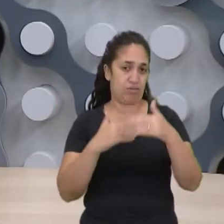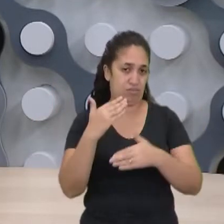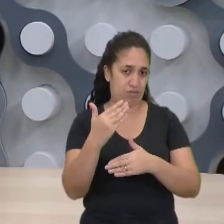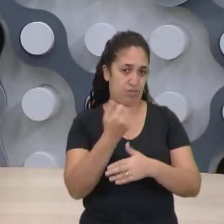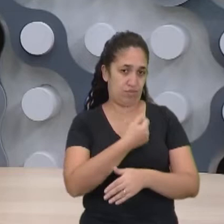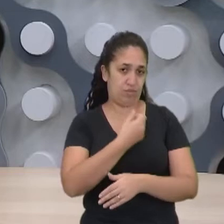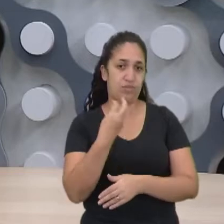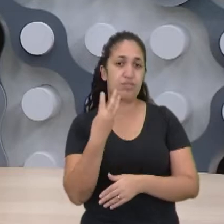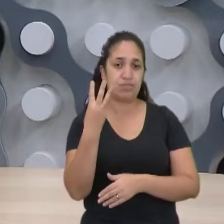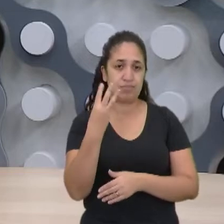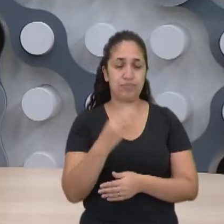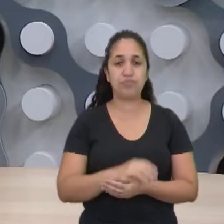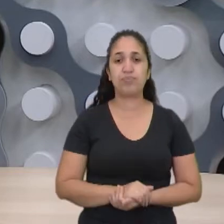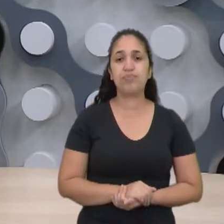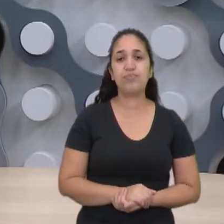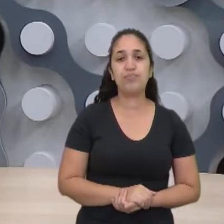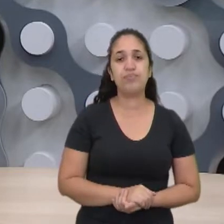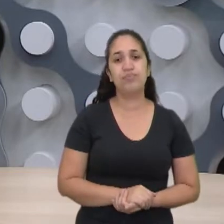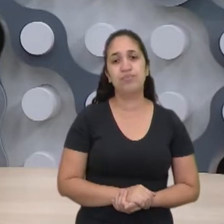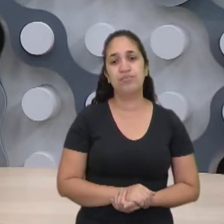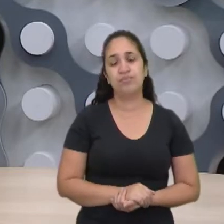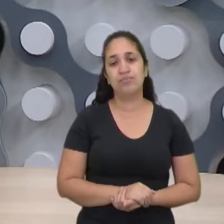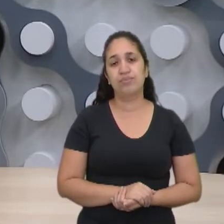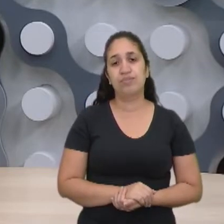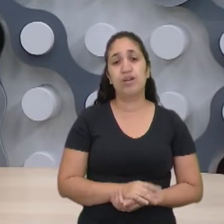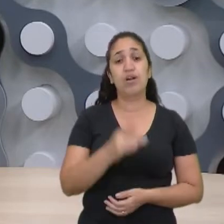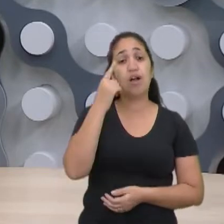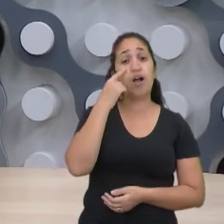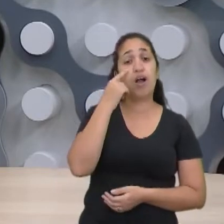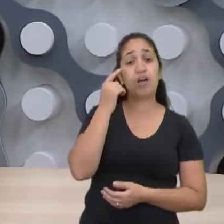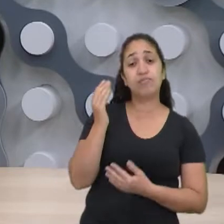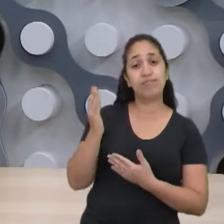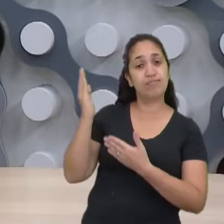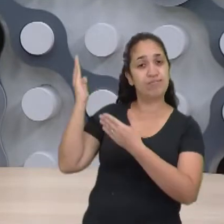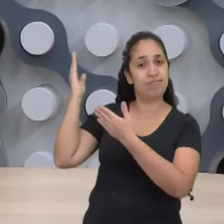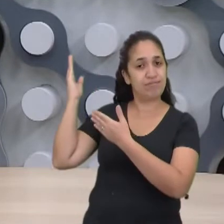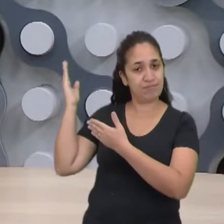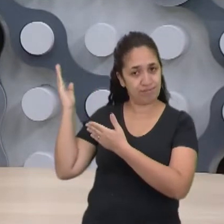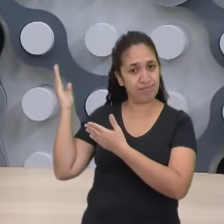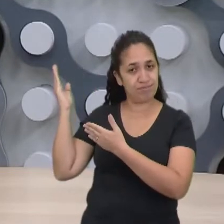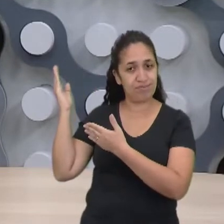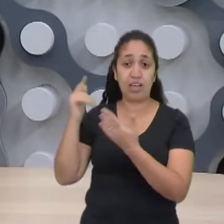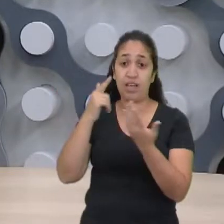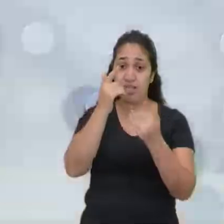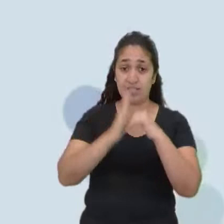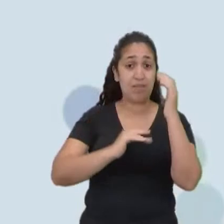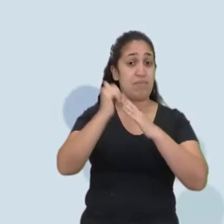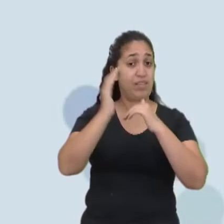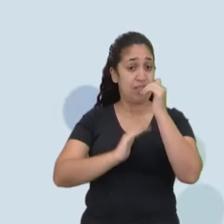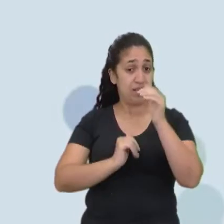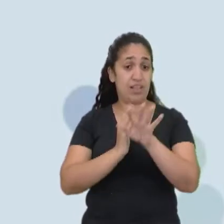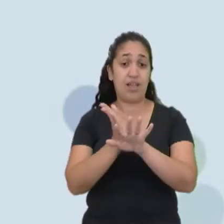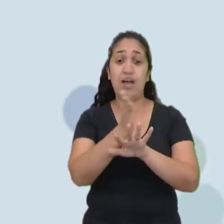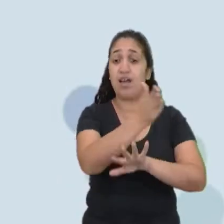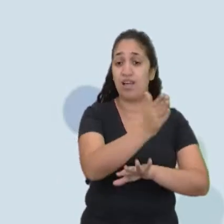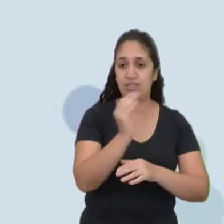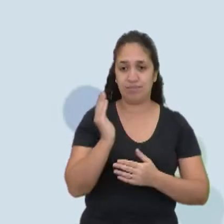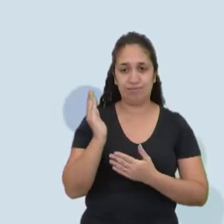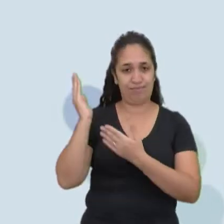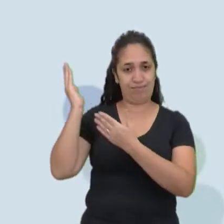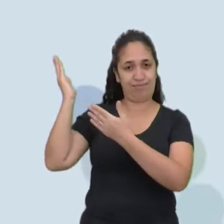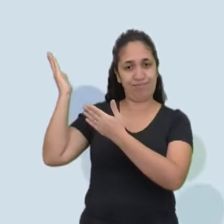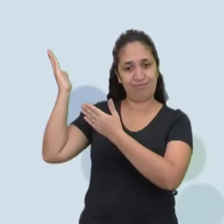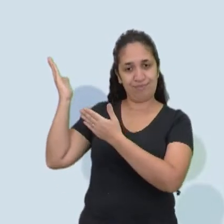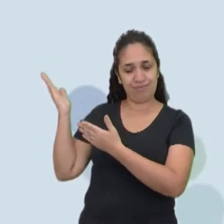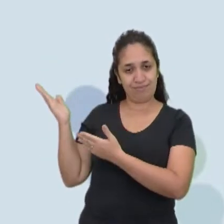desenvolvimento 3. Mas antes vamos aí ver aí os indicadores, as habilidades dos eixos estruturantes, né, que está